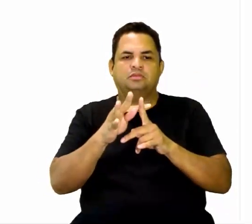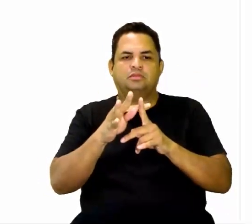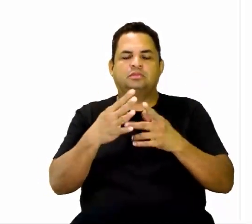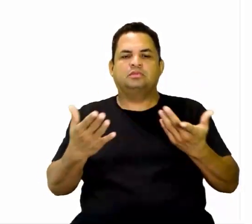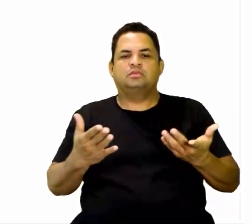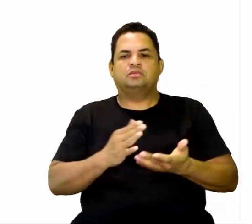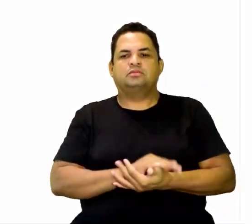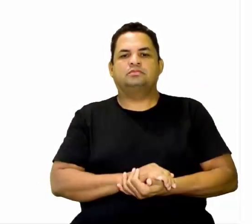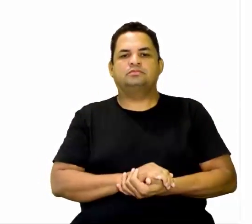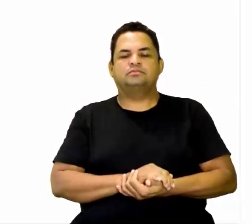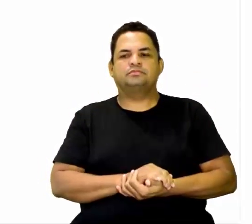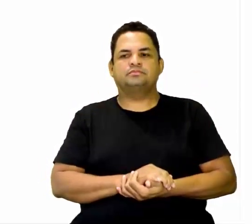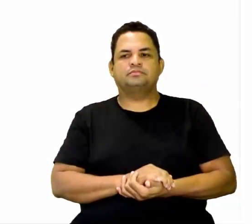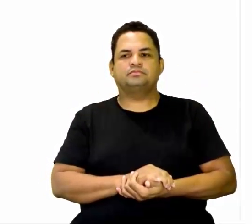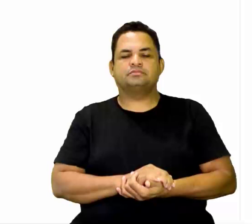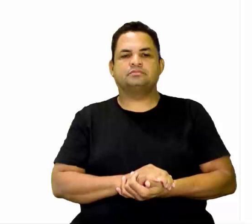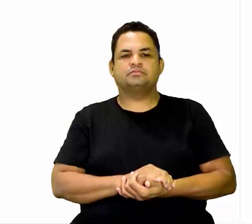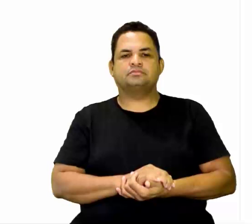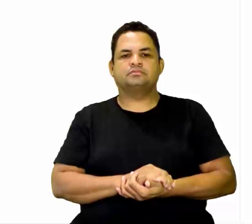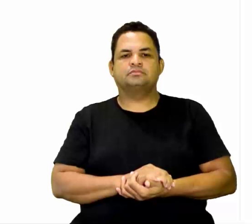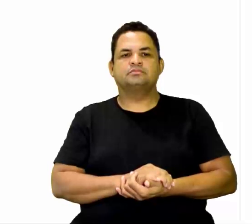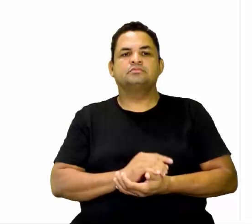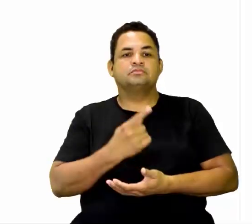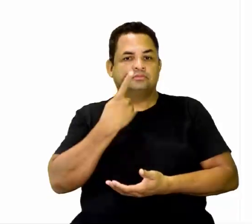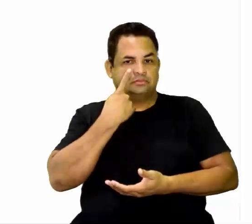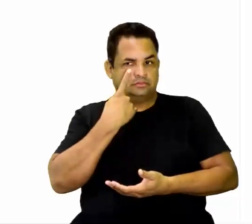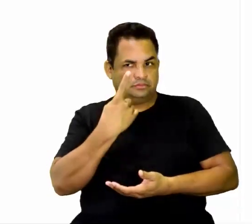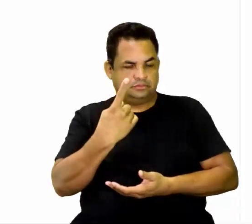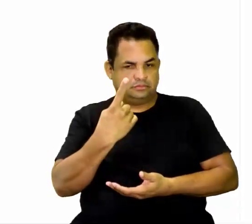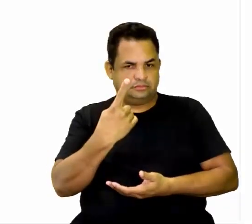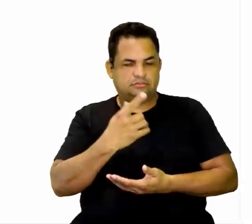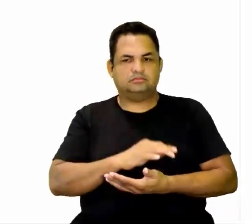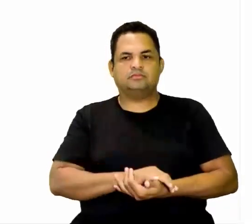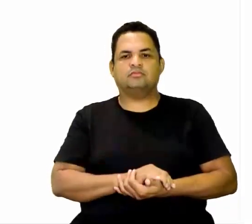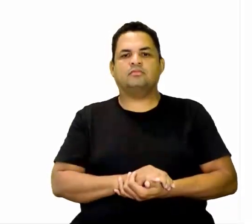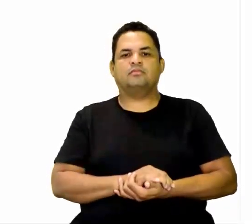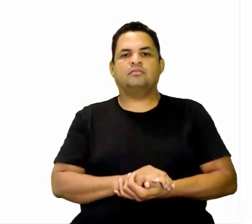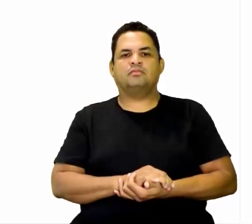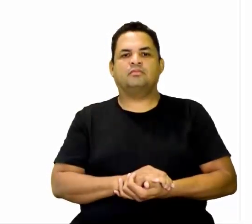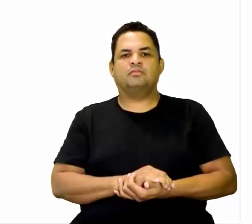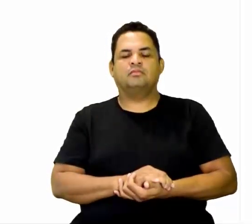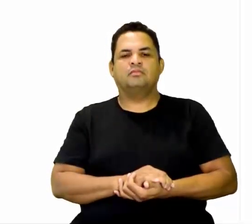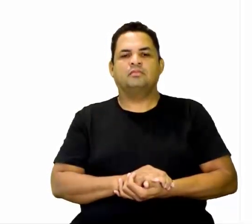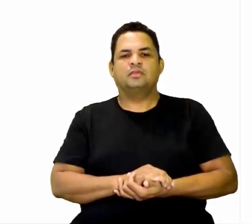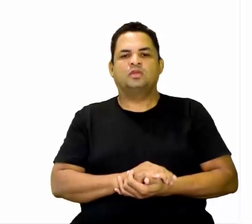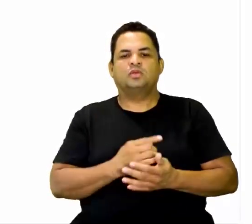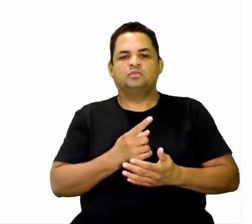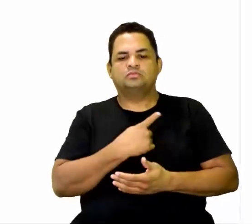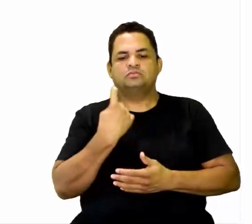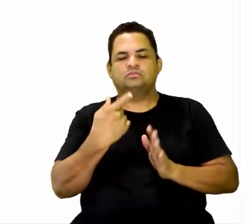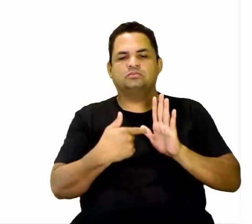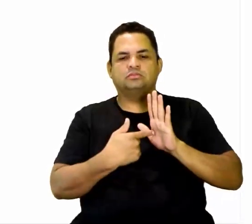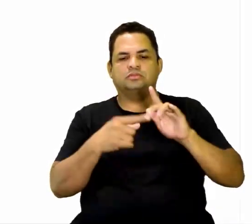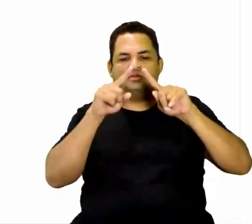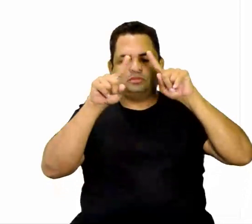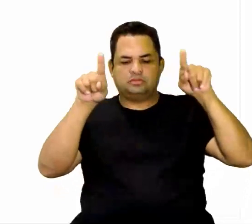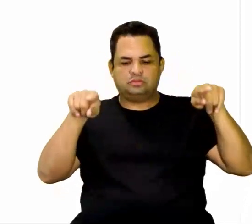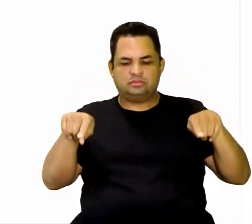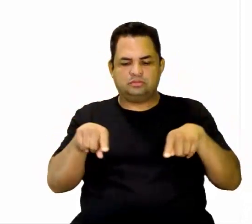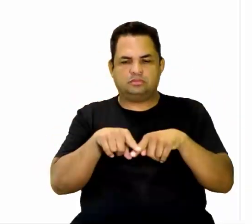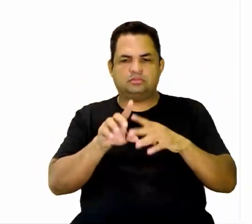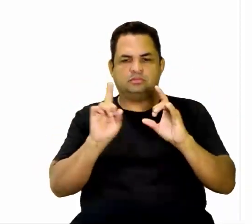temperatura. Vocês viram que, nós mostramos lá naquela tabela, que